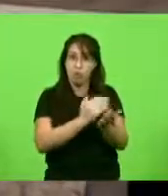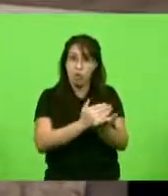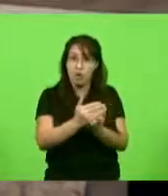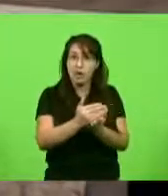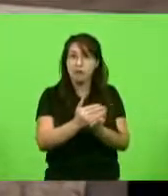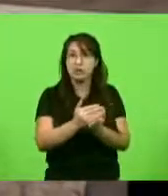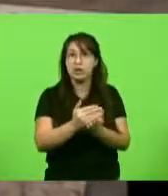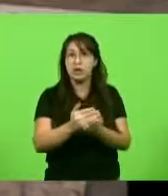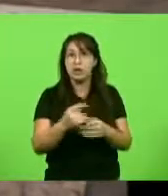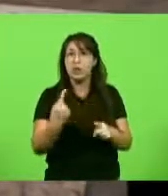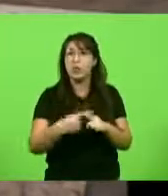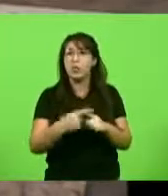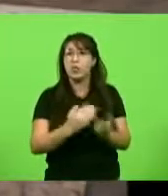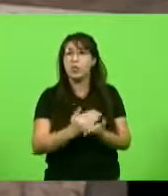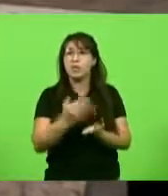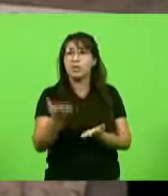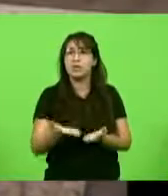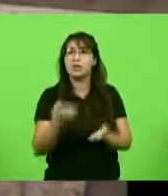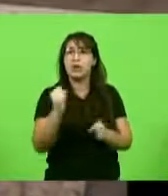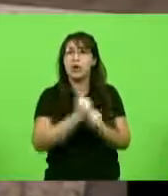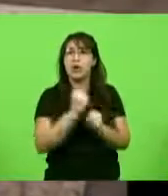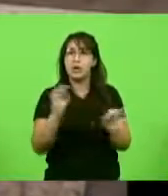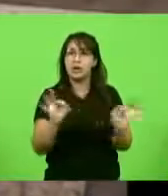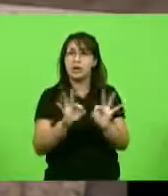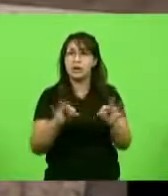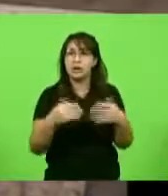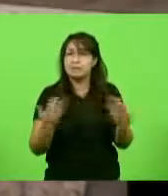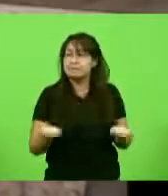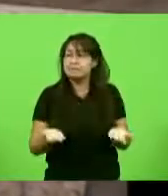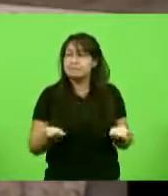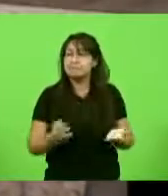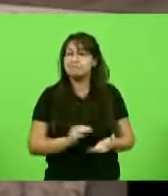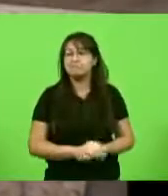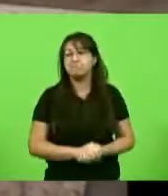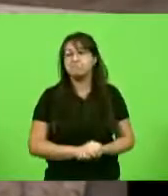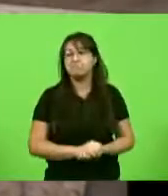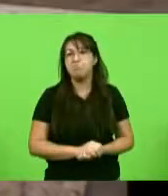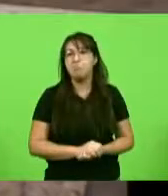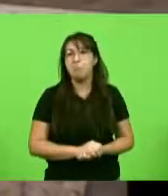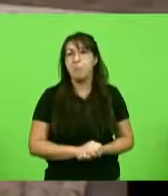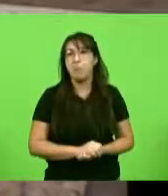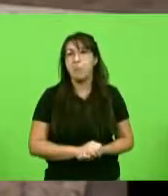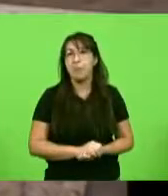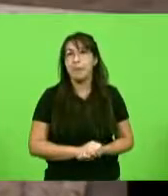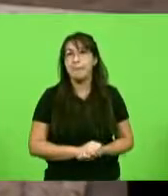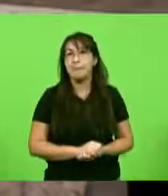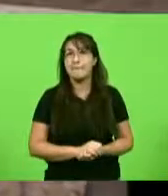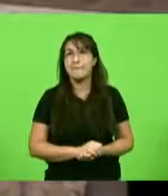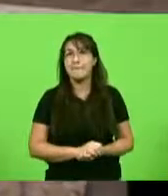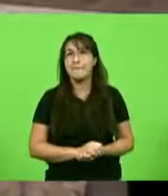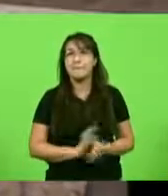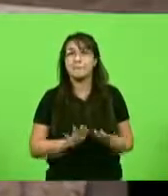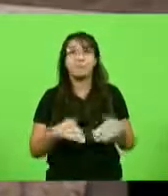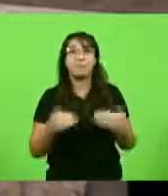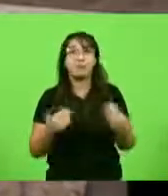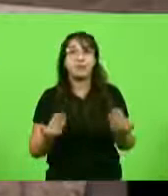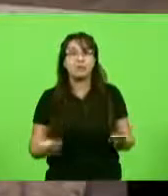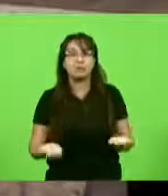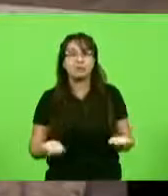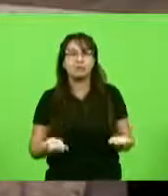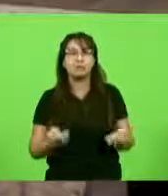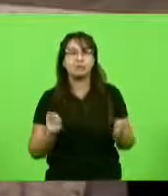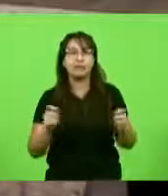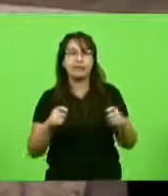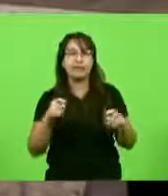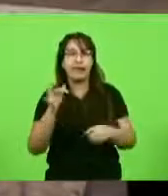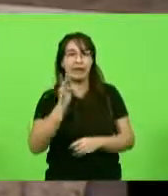Então, isso nós precisamos fazer. Agora, esse gesto de poder ver a luz no final do